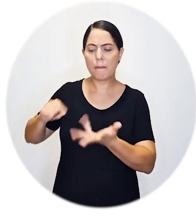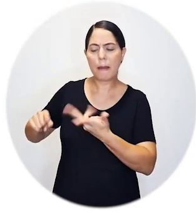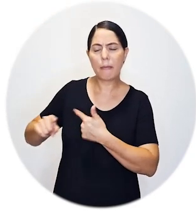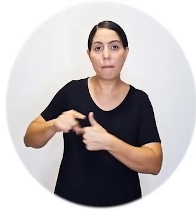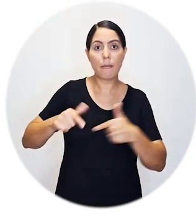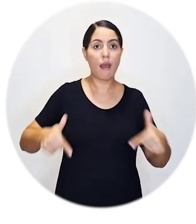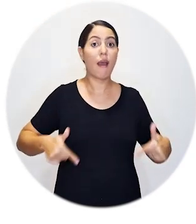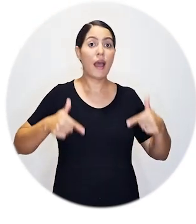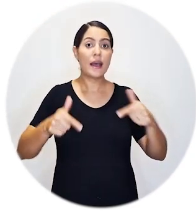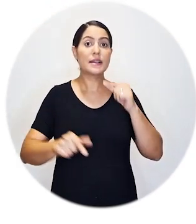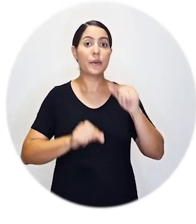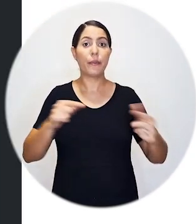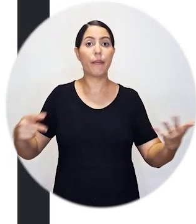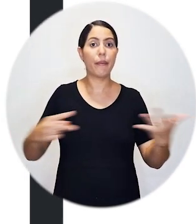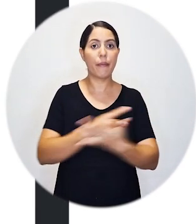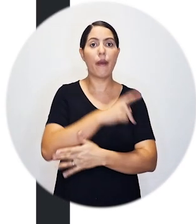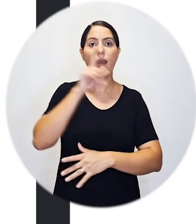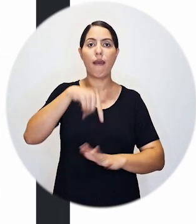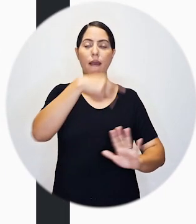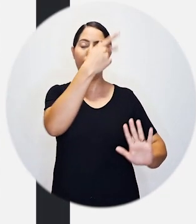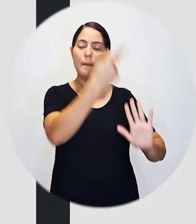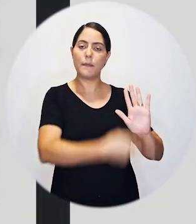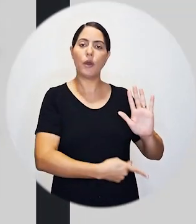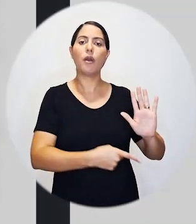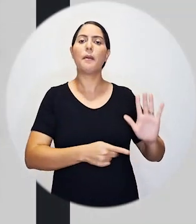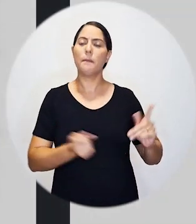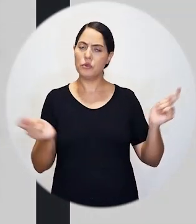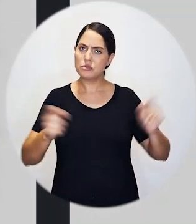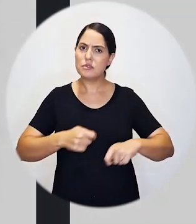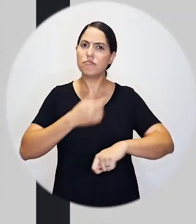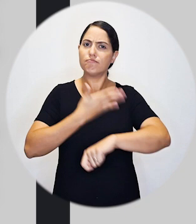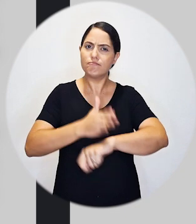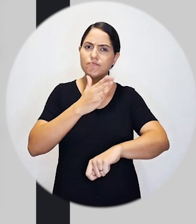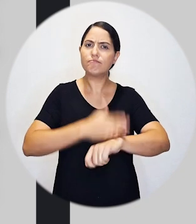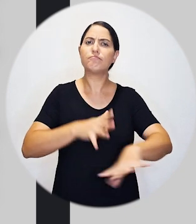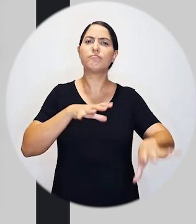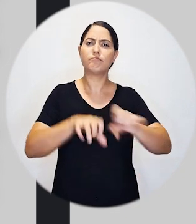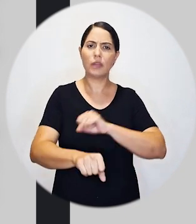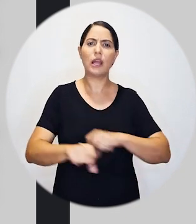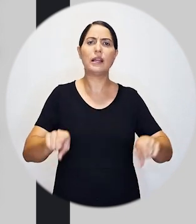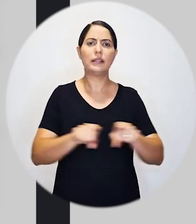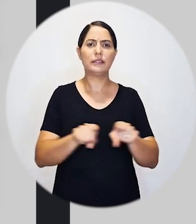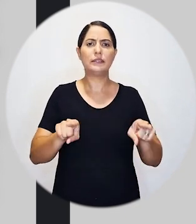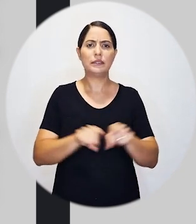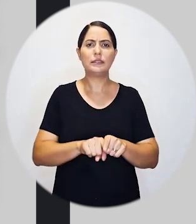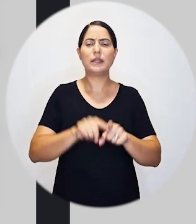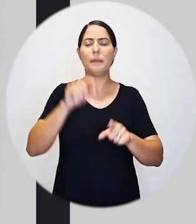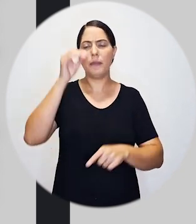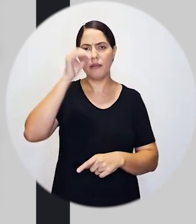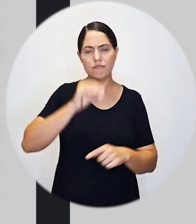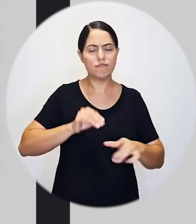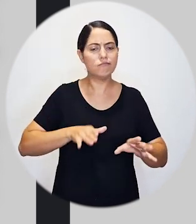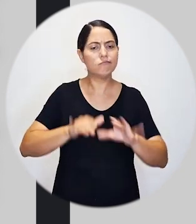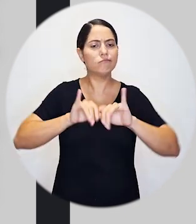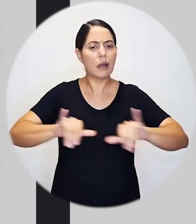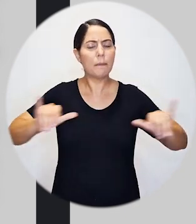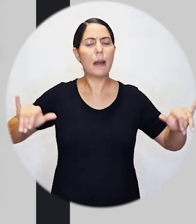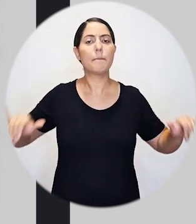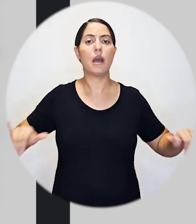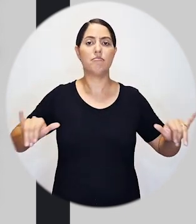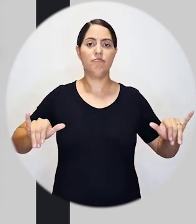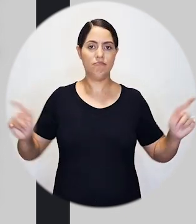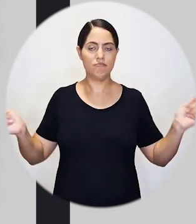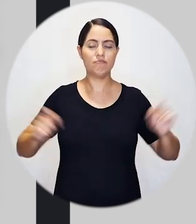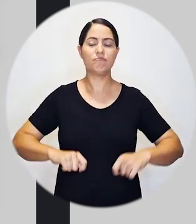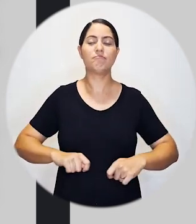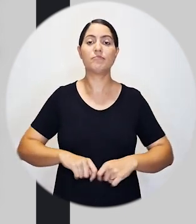Entre as ações propostas estão programas de capacitação e formação, campanhas de conscientização, fomento à participação feminina em cargos